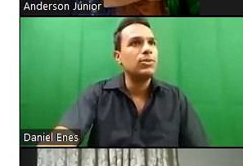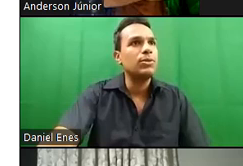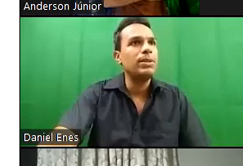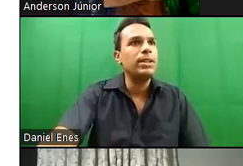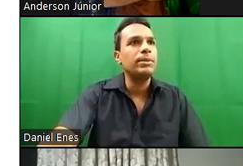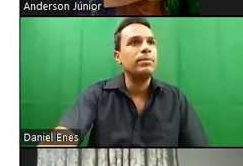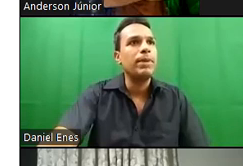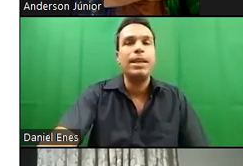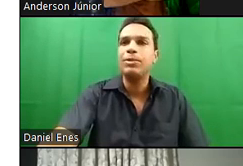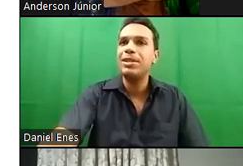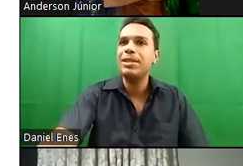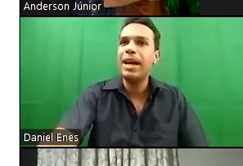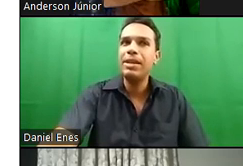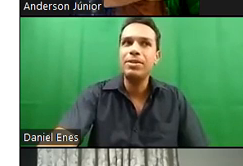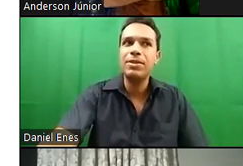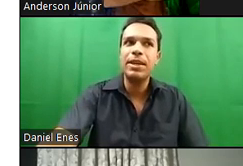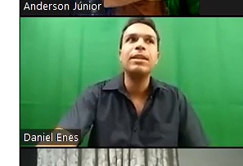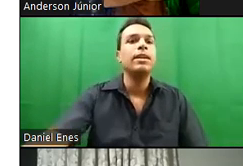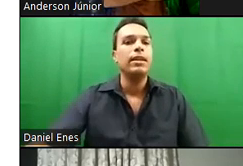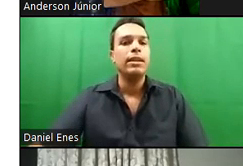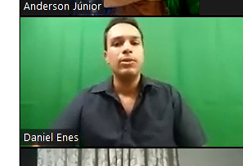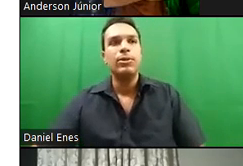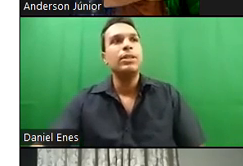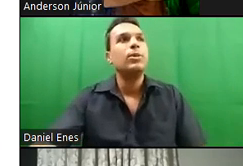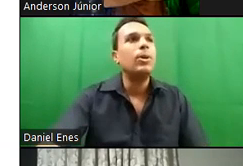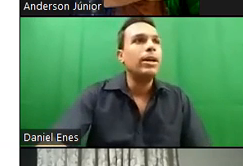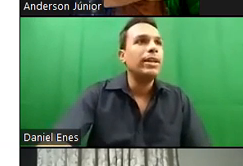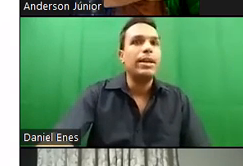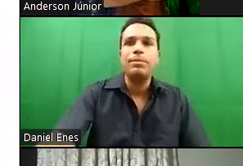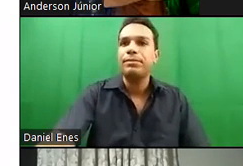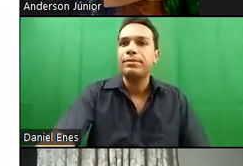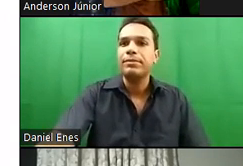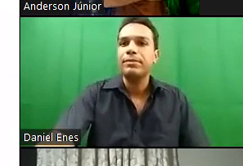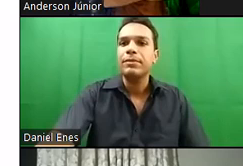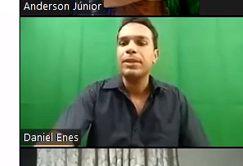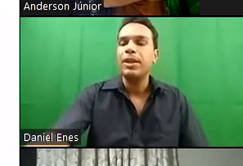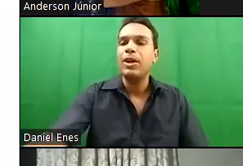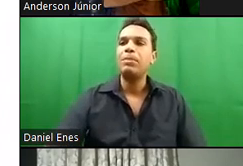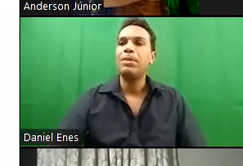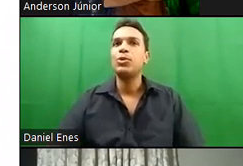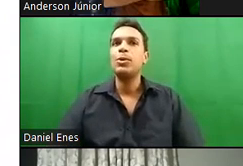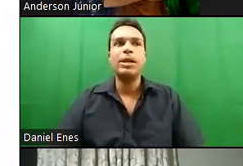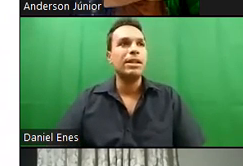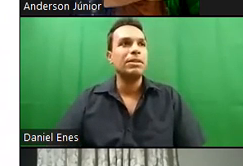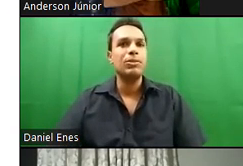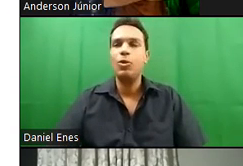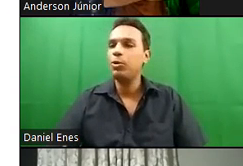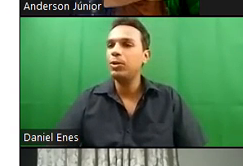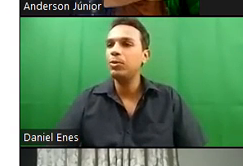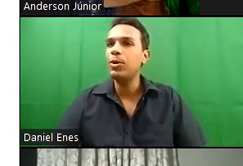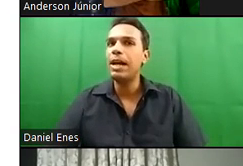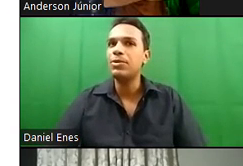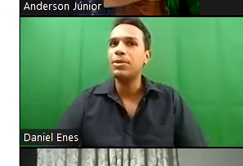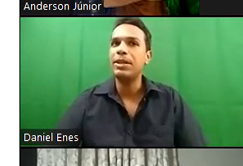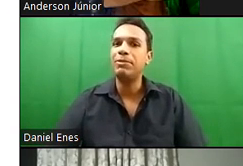falar sobre a língua de sinais, né? O que torna, né, uma pessoa como eu,